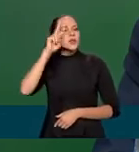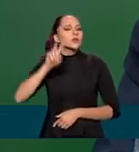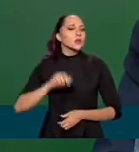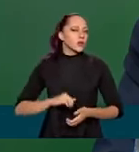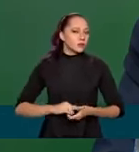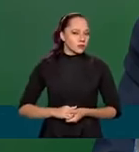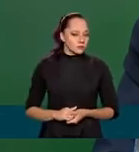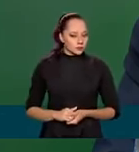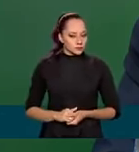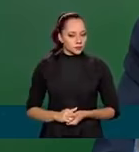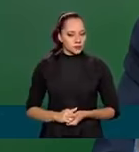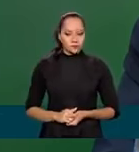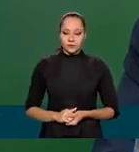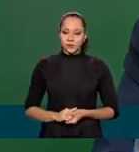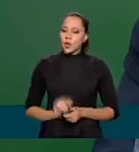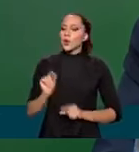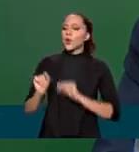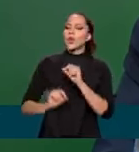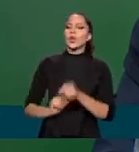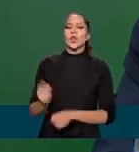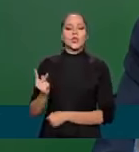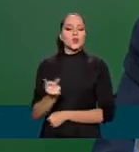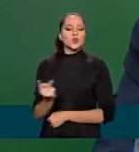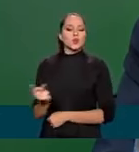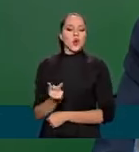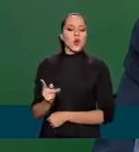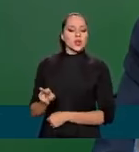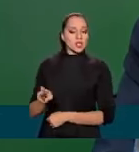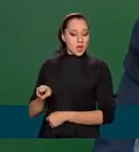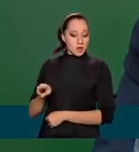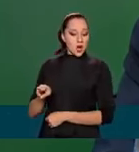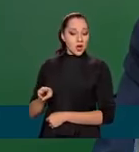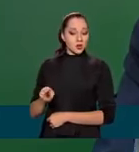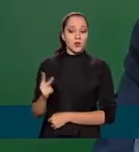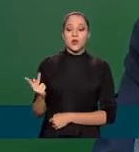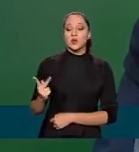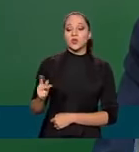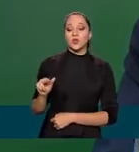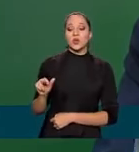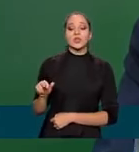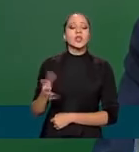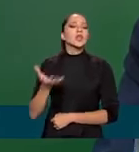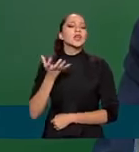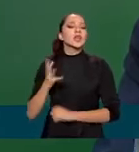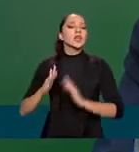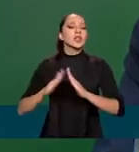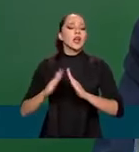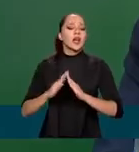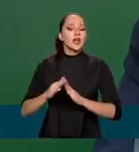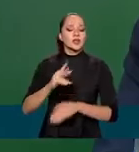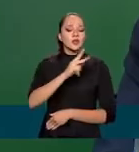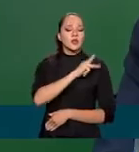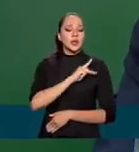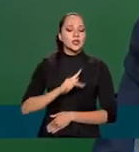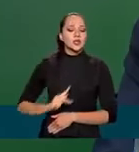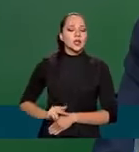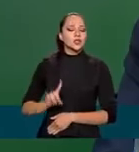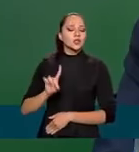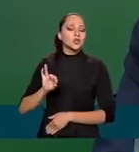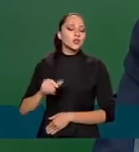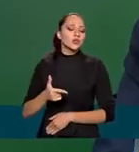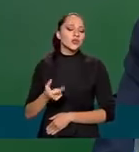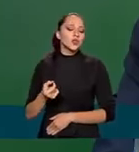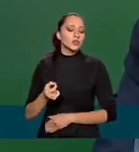história o que que os dois irmãos queriam na casa do presidente no dia vinte